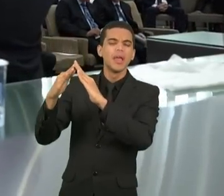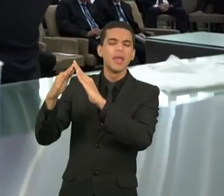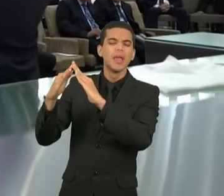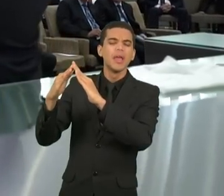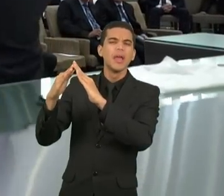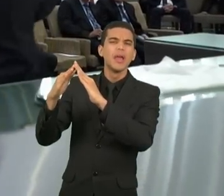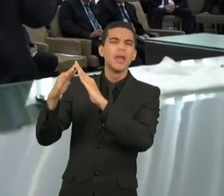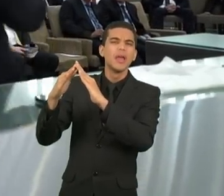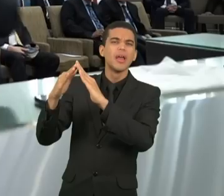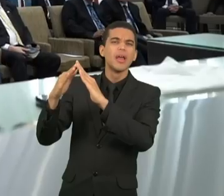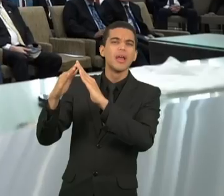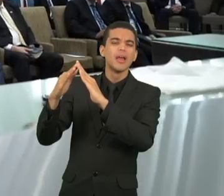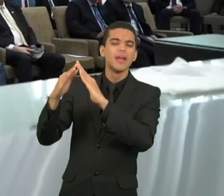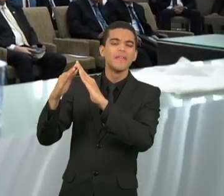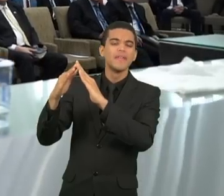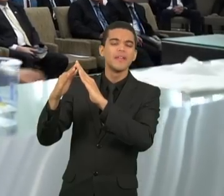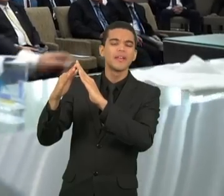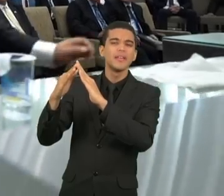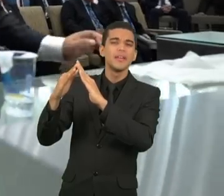Via Láctea.